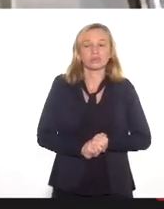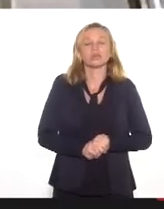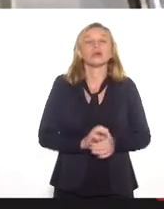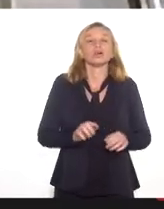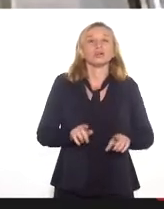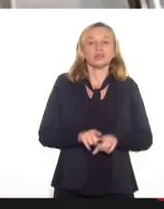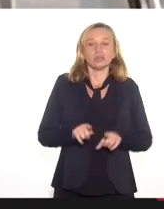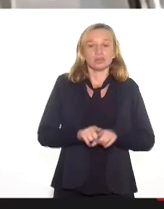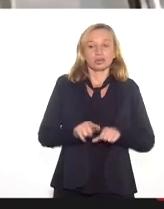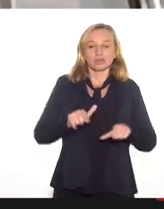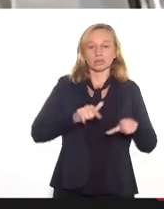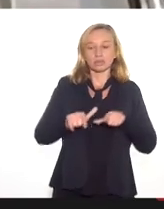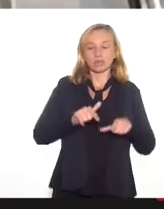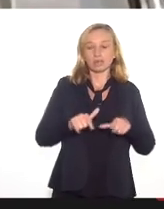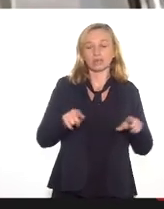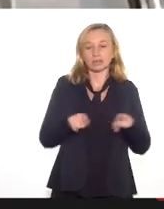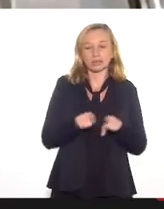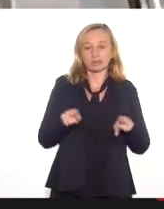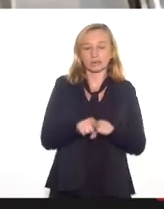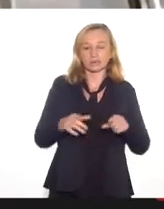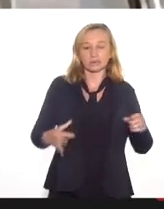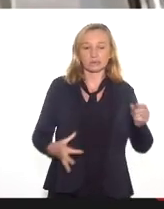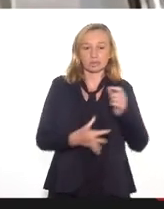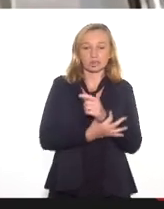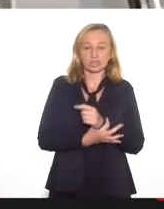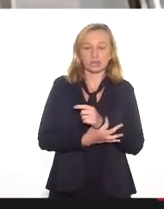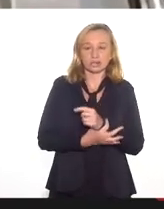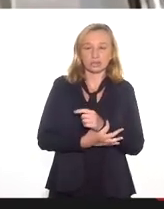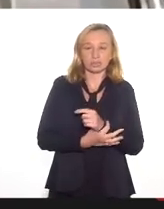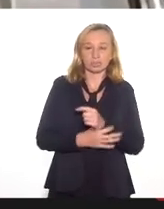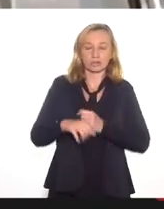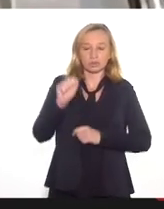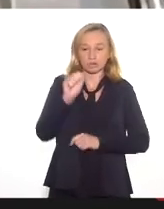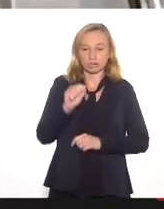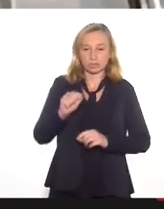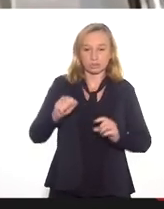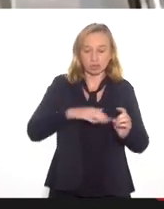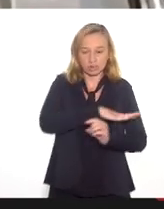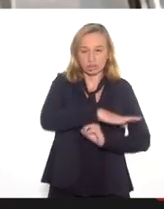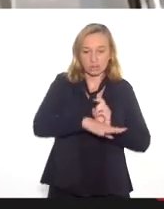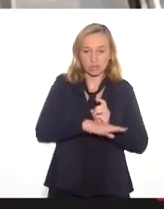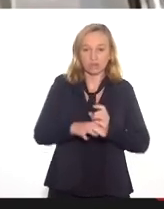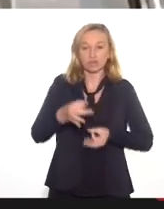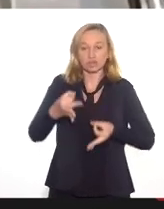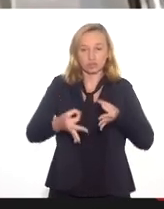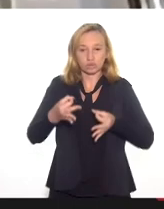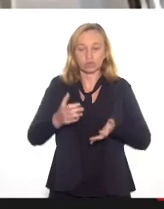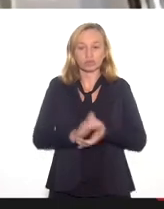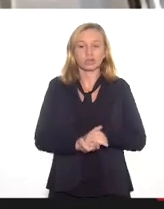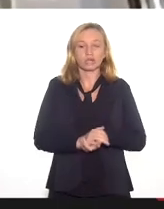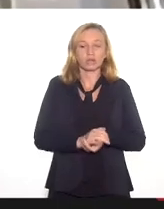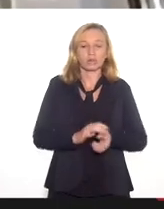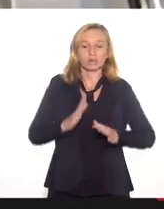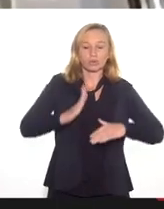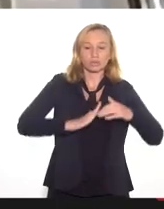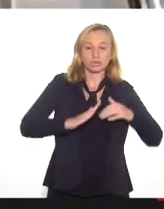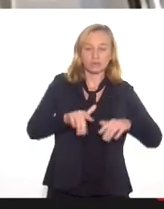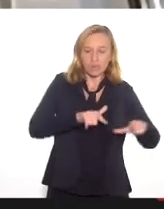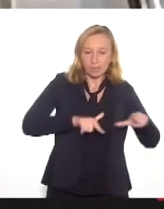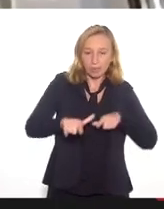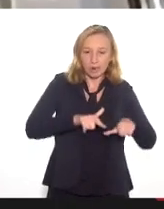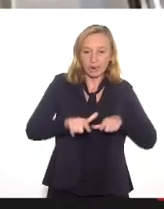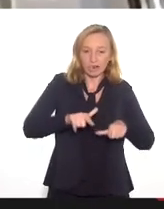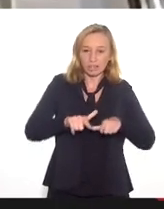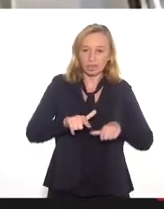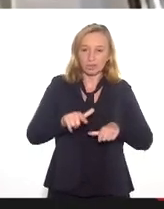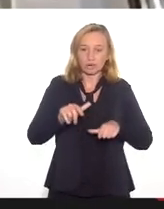trabalho também significa proteção social e jurídica o trabalho informal domina o Rio de Janeiro e é